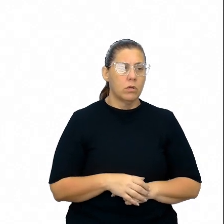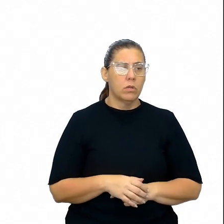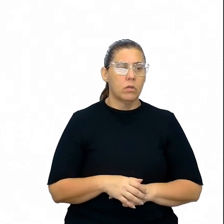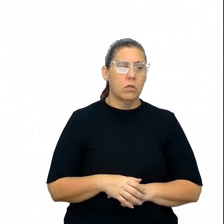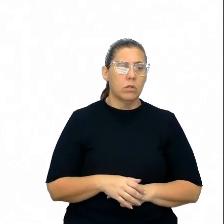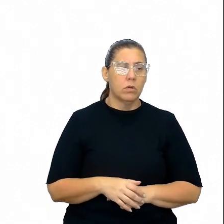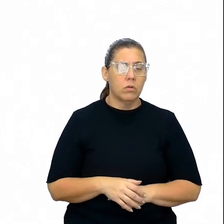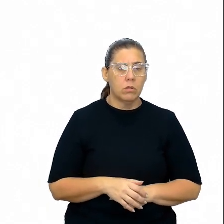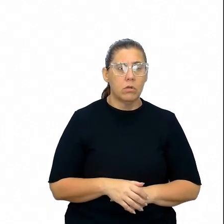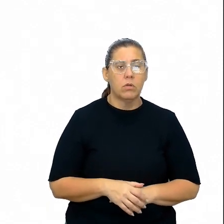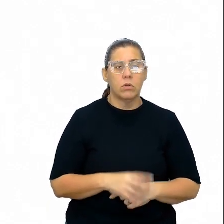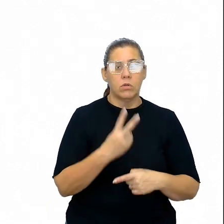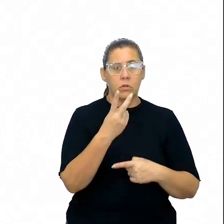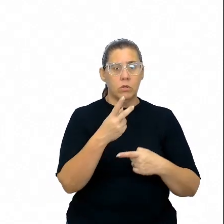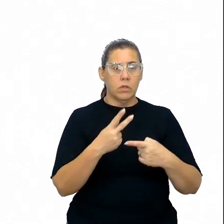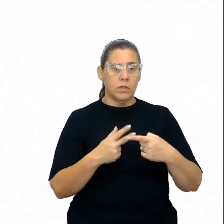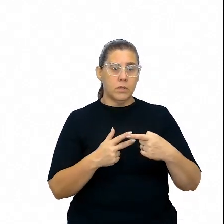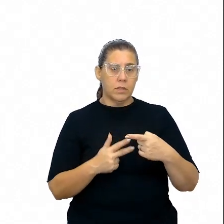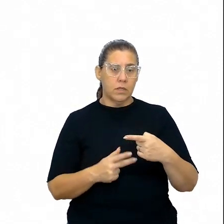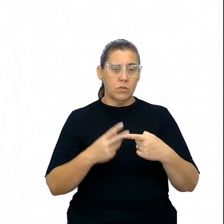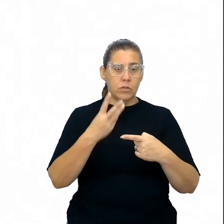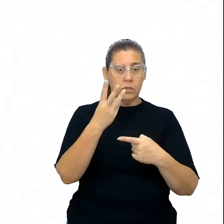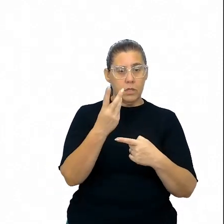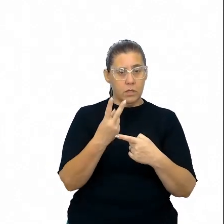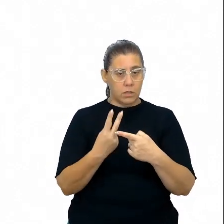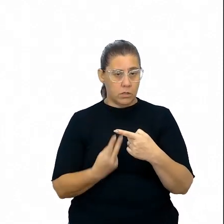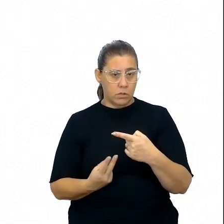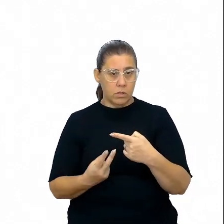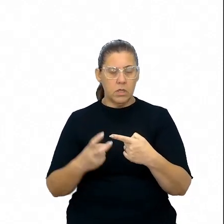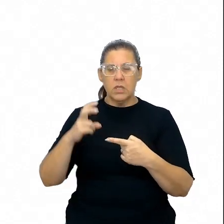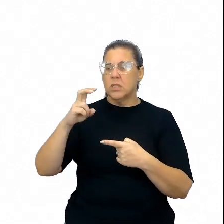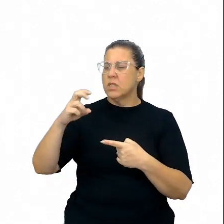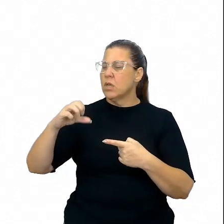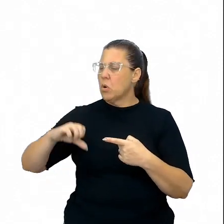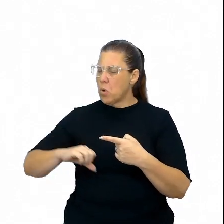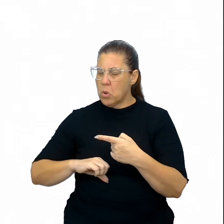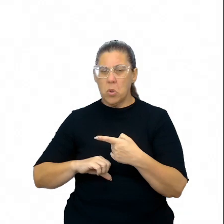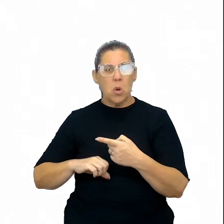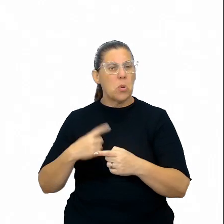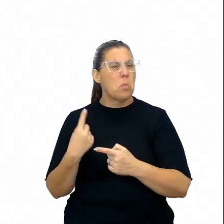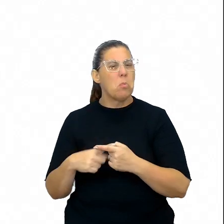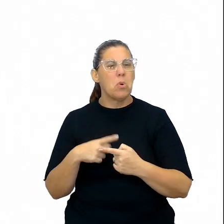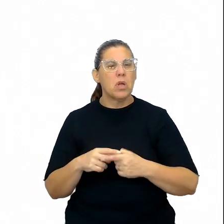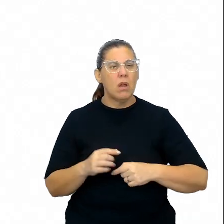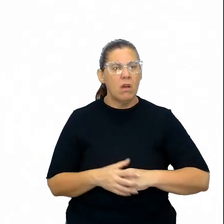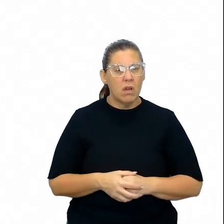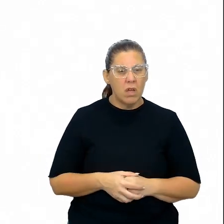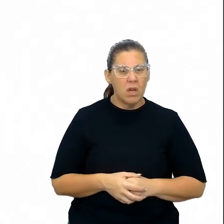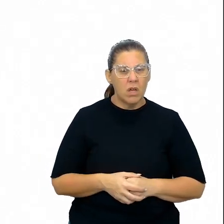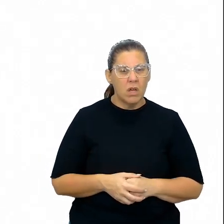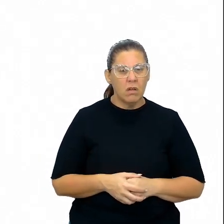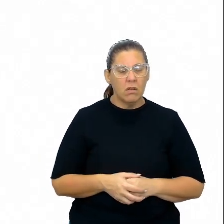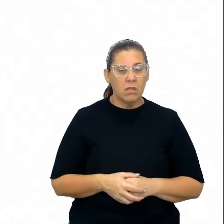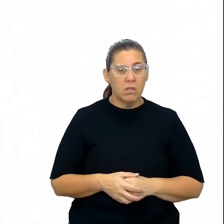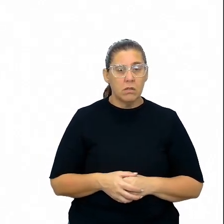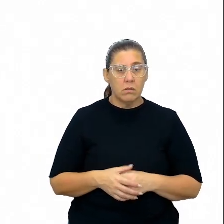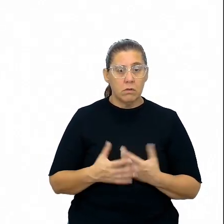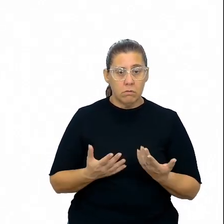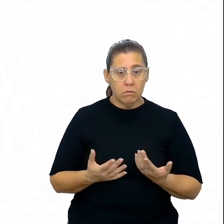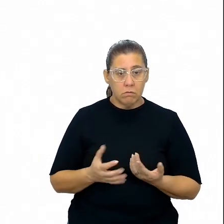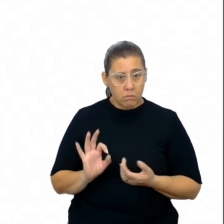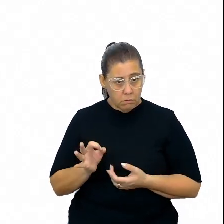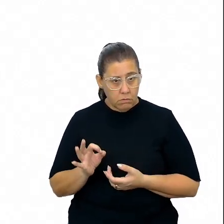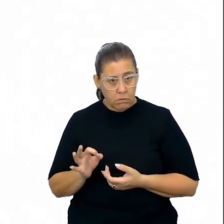resposta bonita. 5 nonos. Por que 5 nonos? Quanto que é 2 mais 3? 5. Quanto que é 7 mais 2? 9.